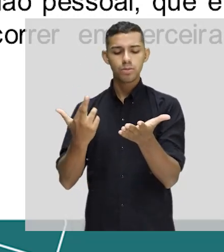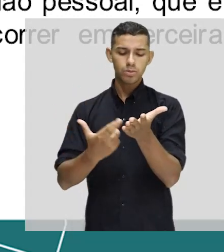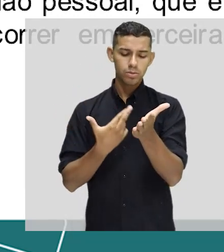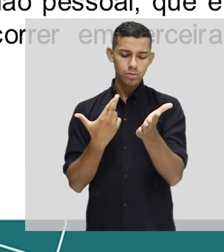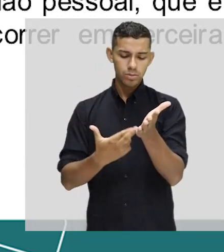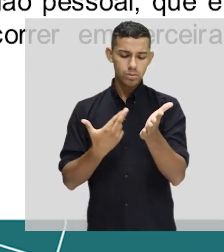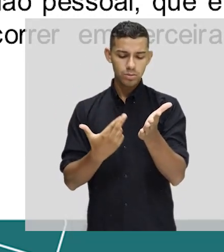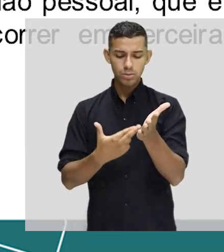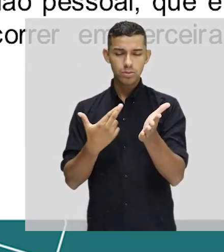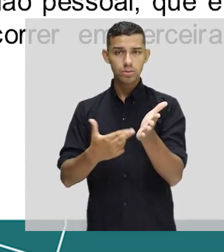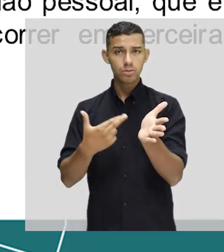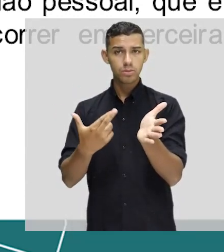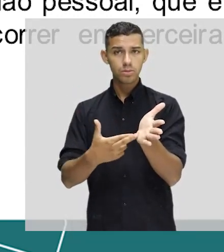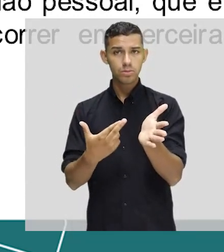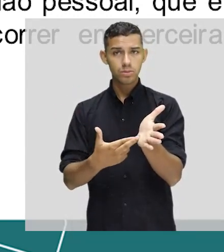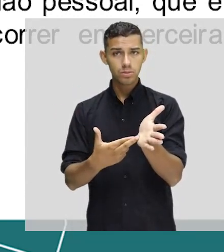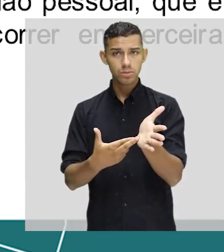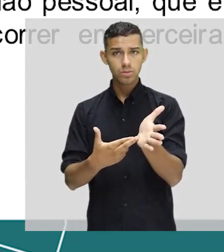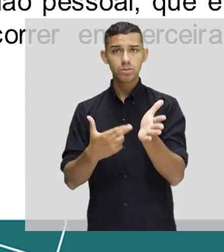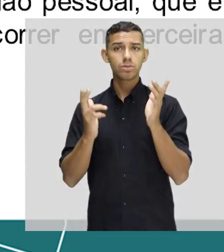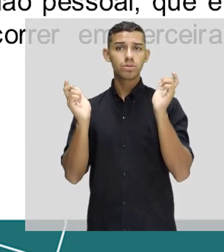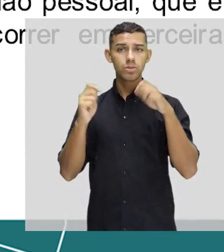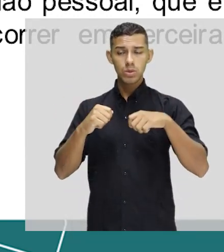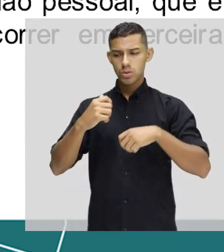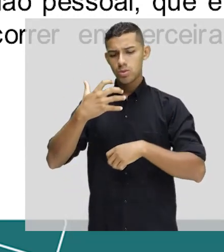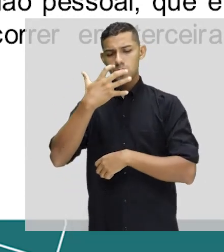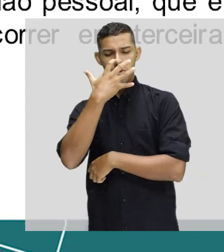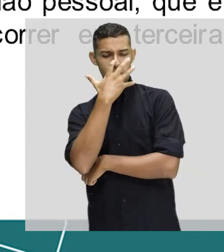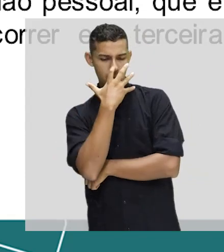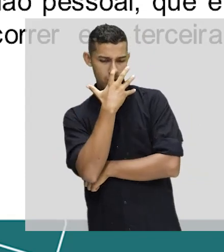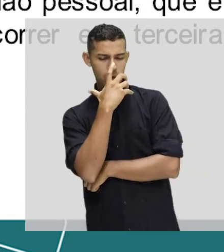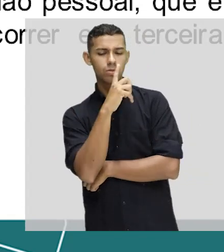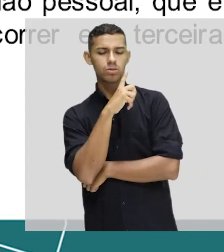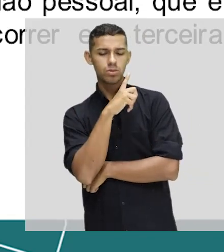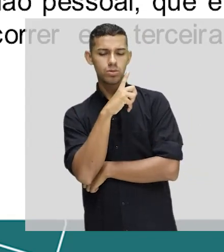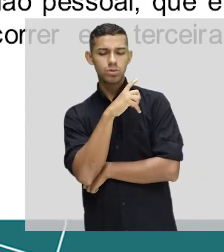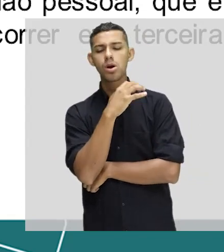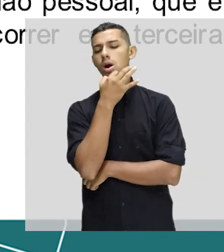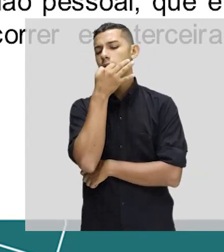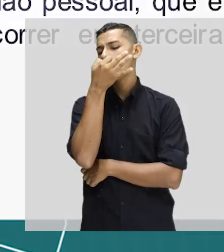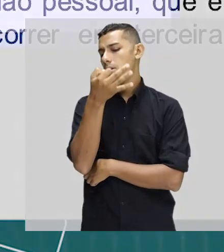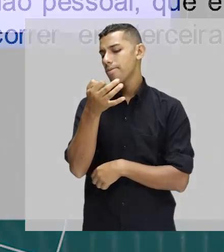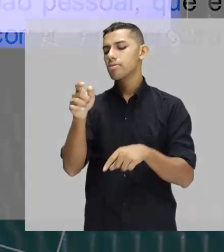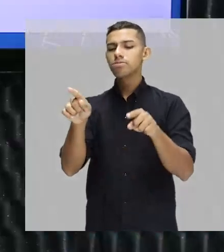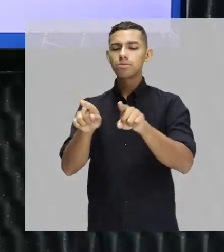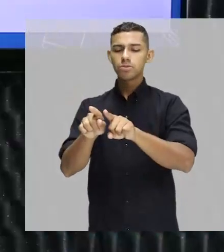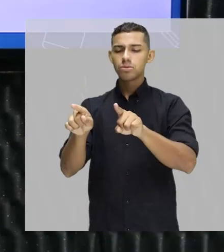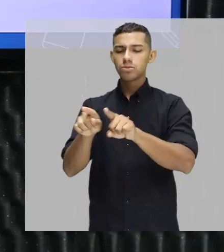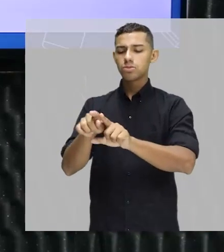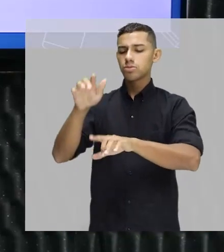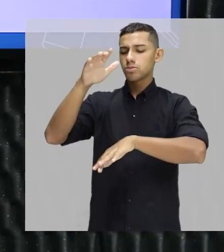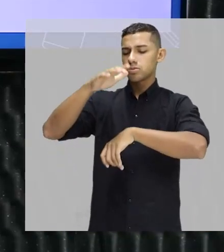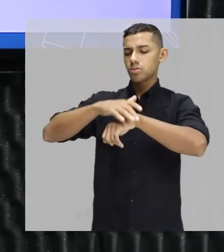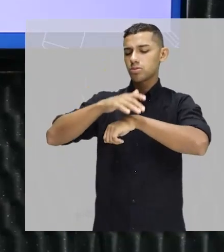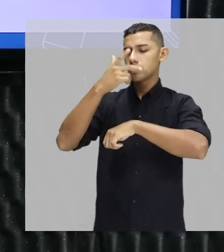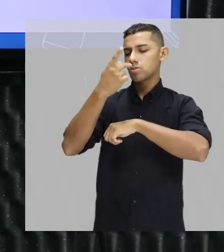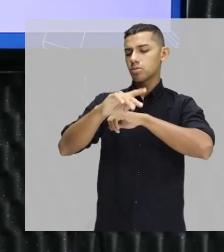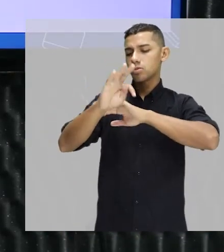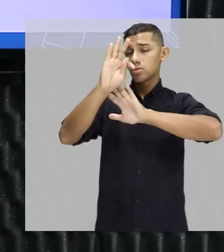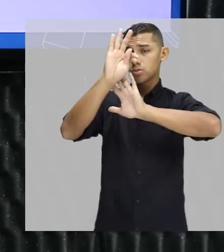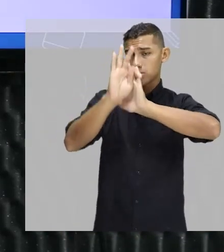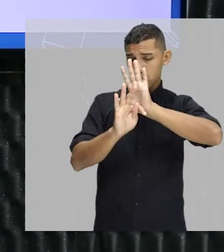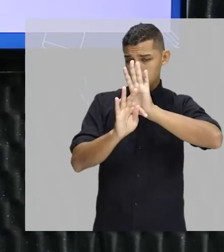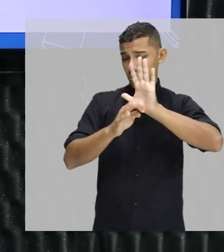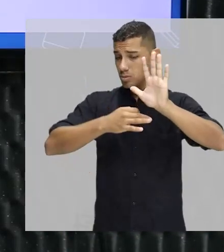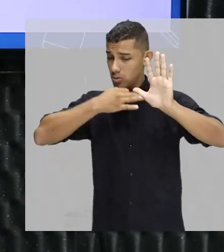primeira pessoa, uma vez que se trata de uma opinião, que é cheia de subjetividade por natureza, porém pode ocorrer